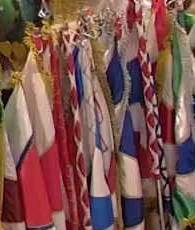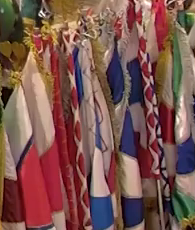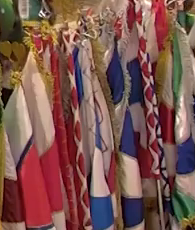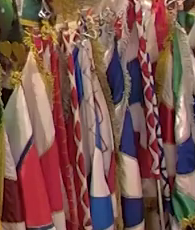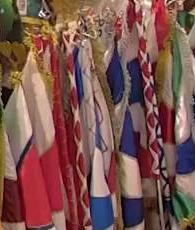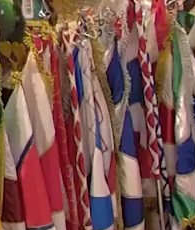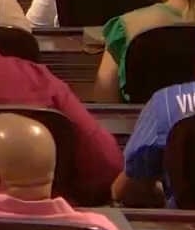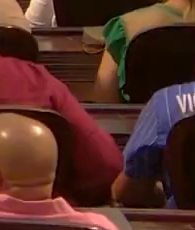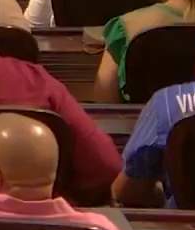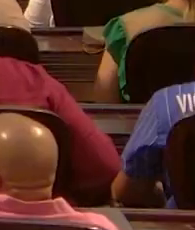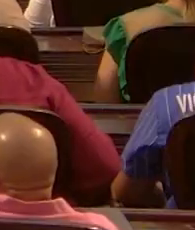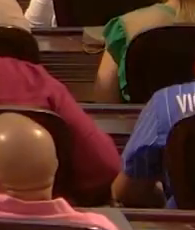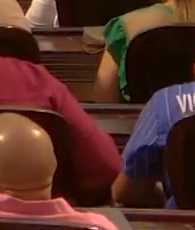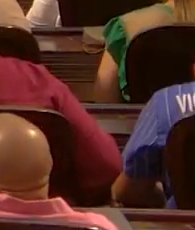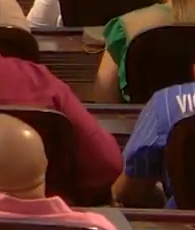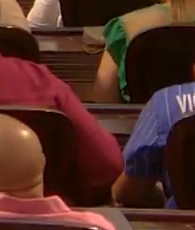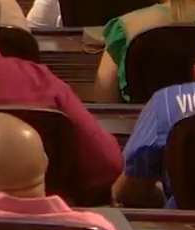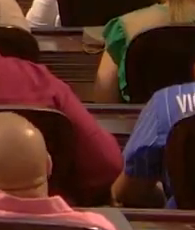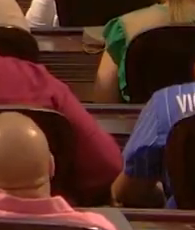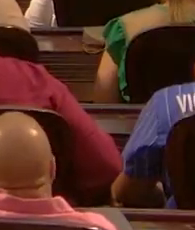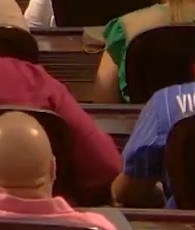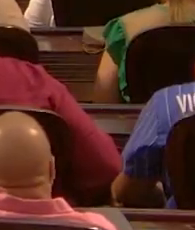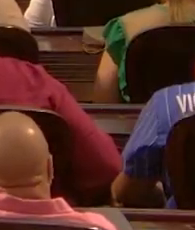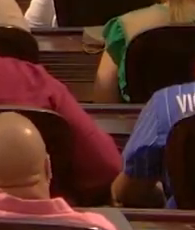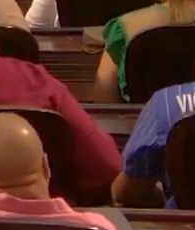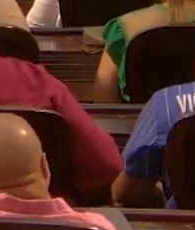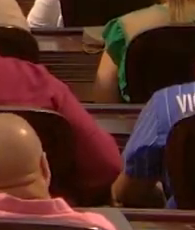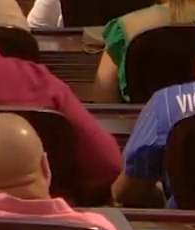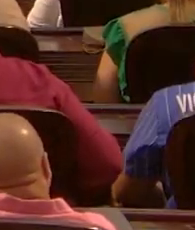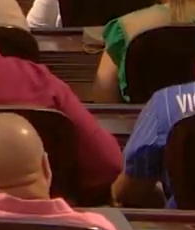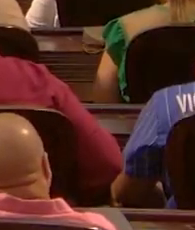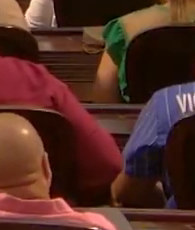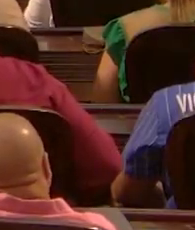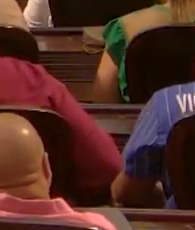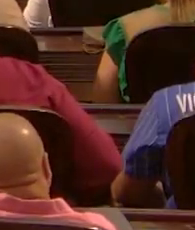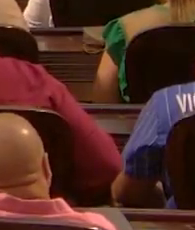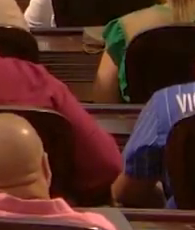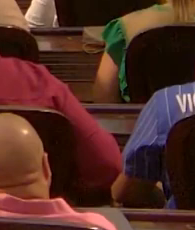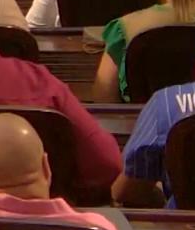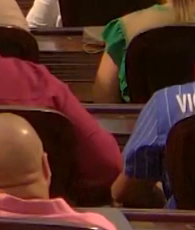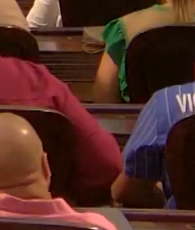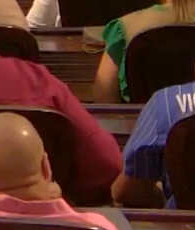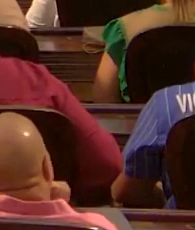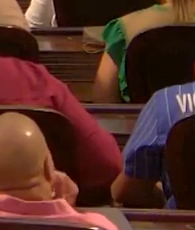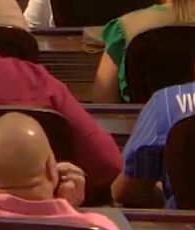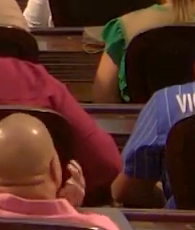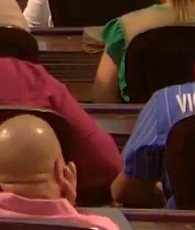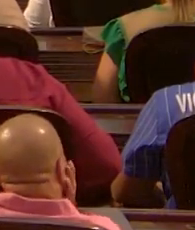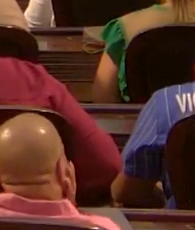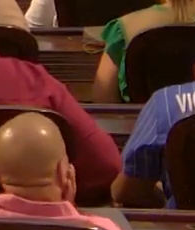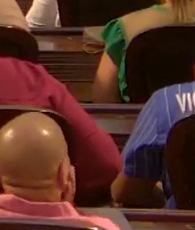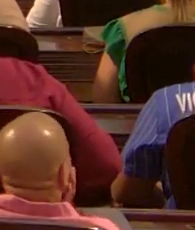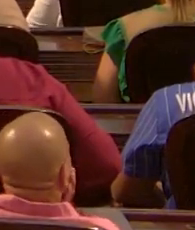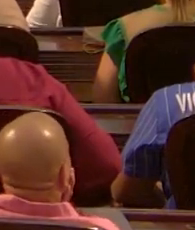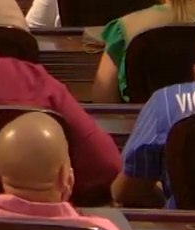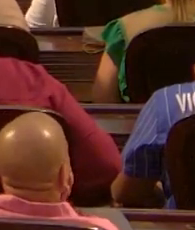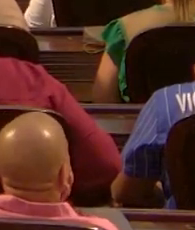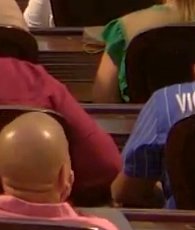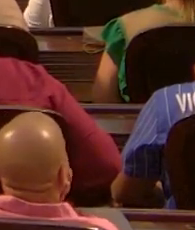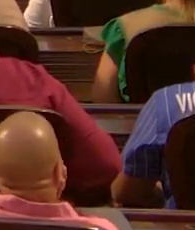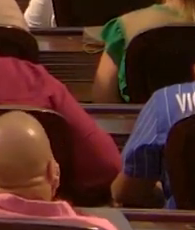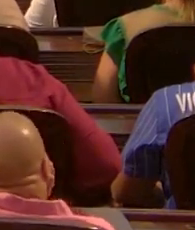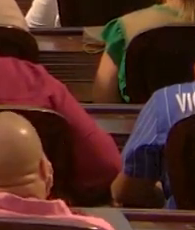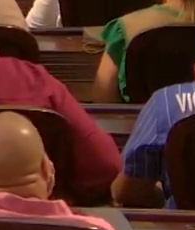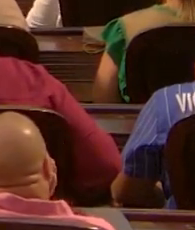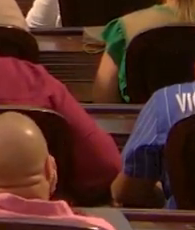tambores, alunos e professores, acompanhados de Paris, cantavam